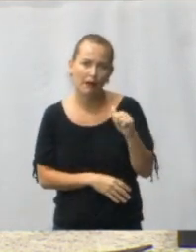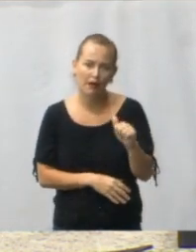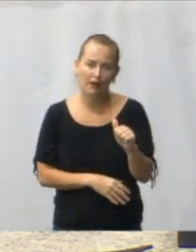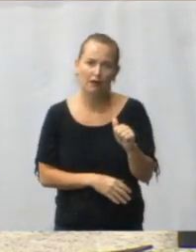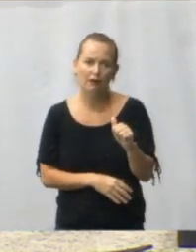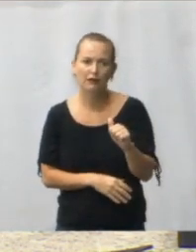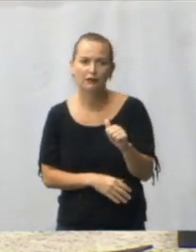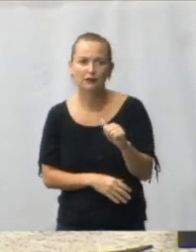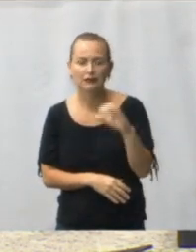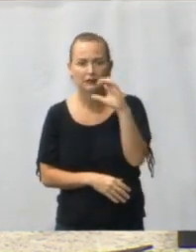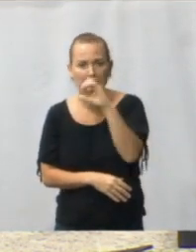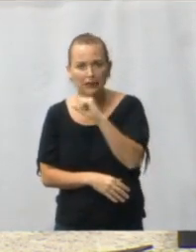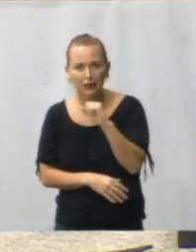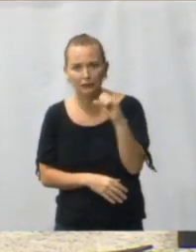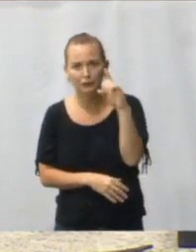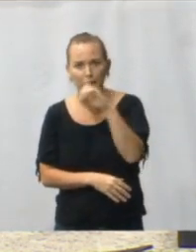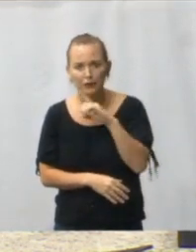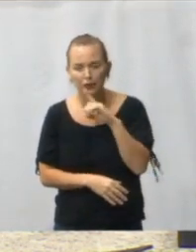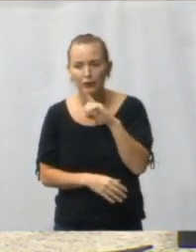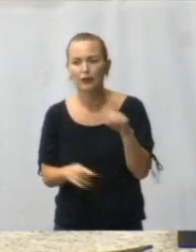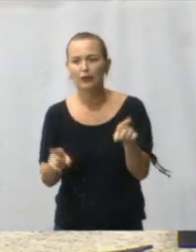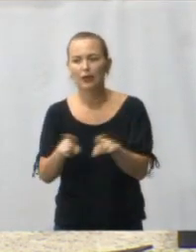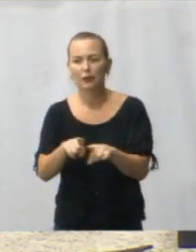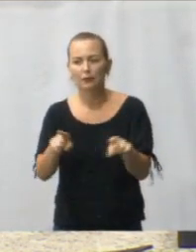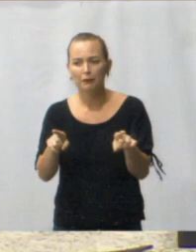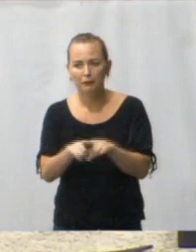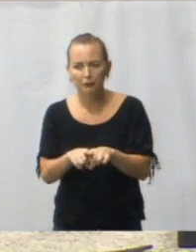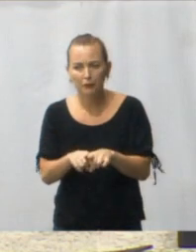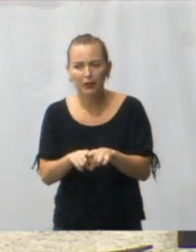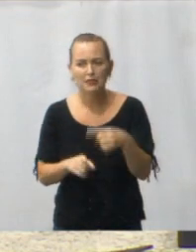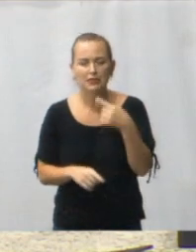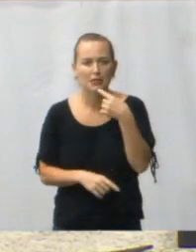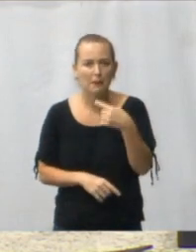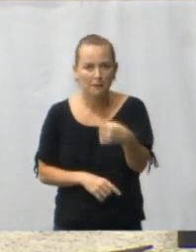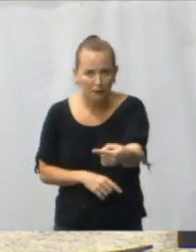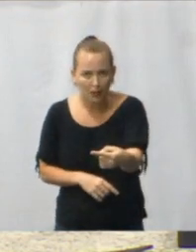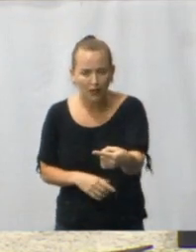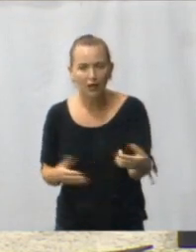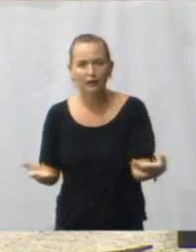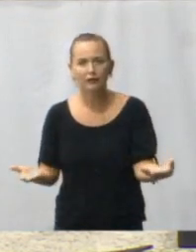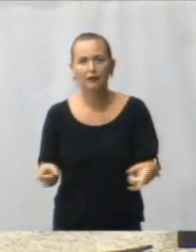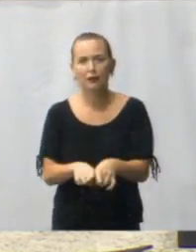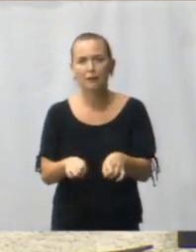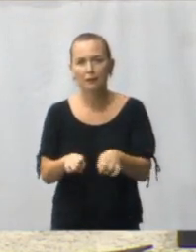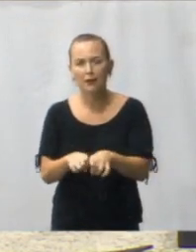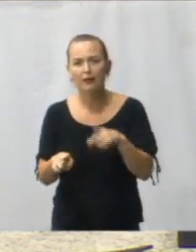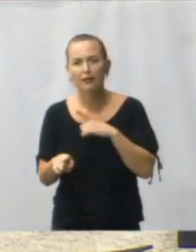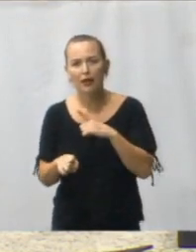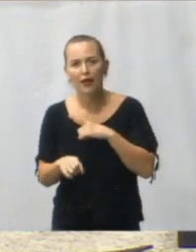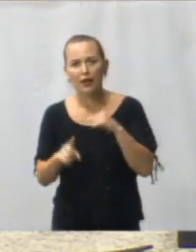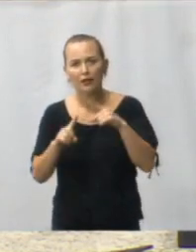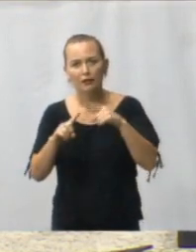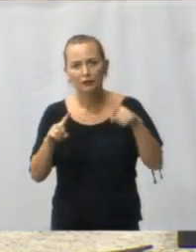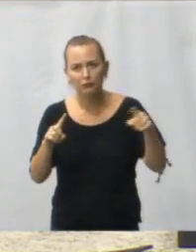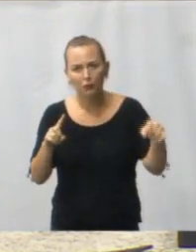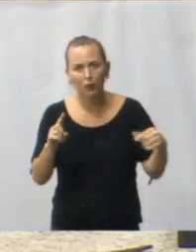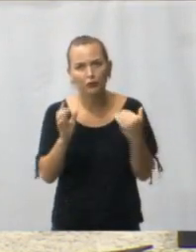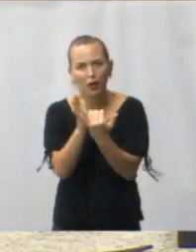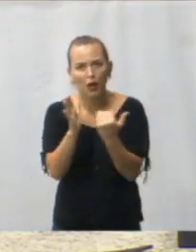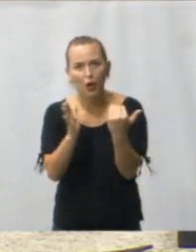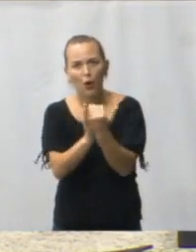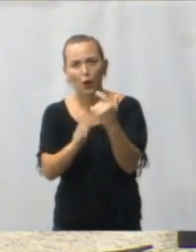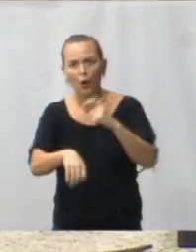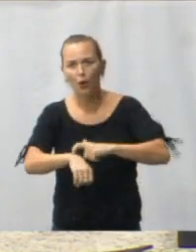semana, fizemos agora o exercício da ampliação de horário de algumas unidades de saúde. Saibam e levem essa